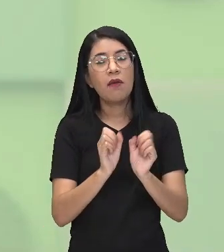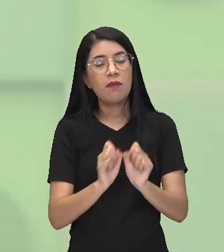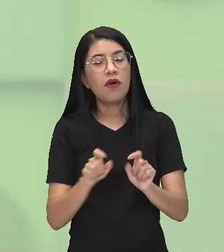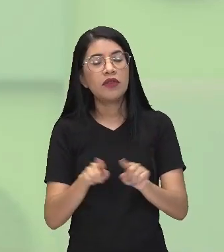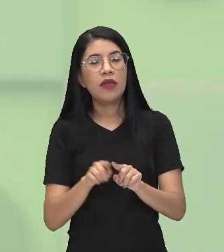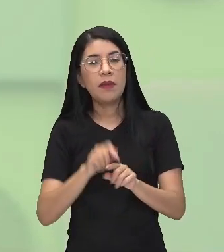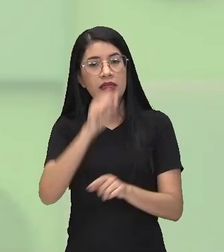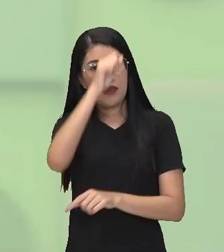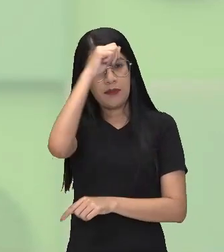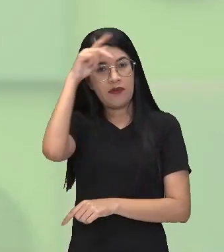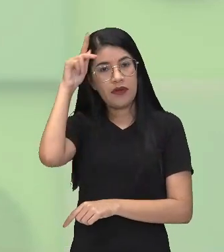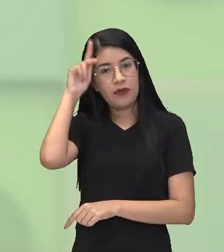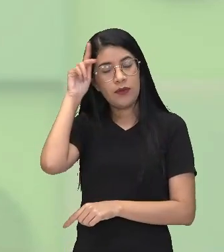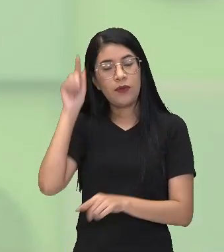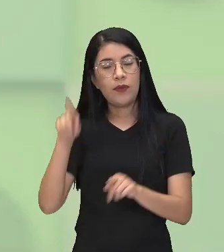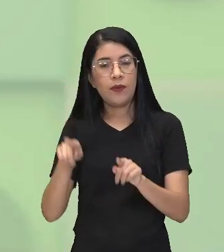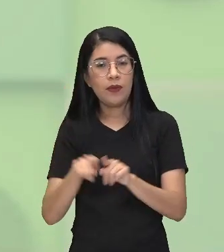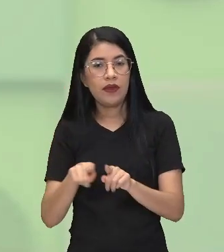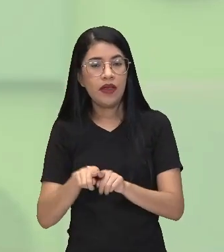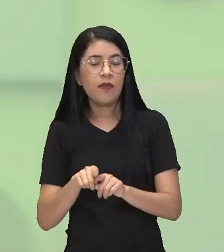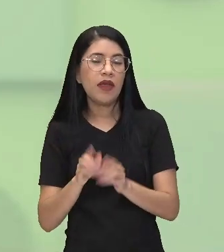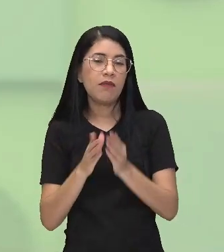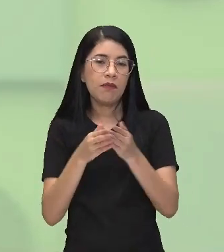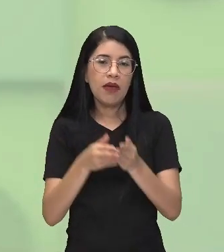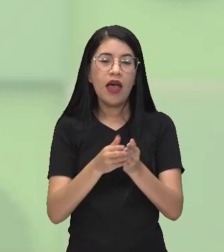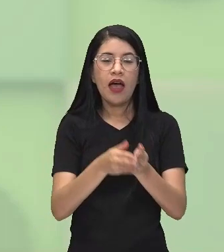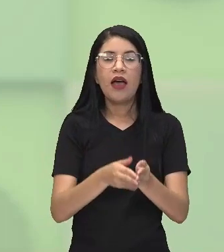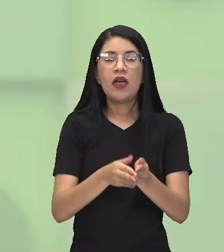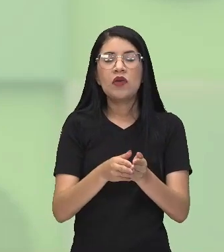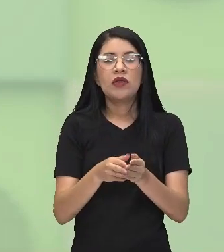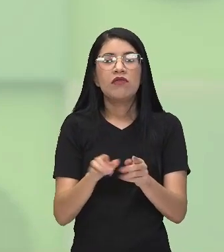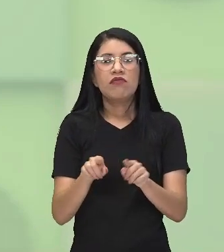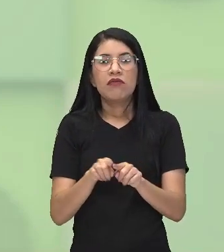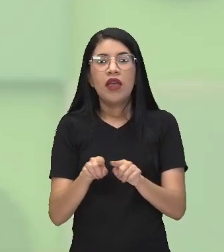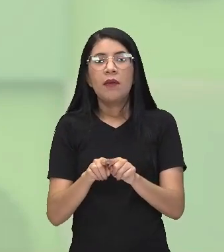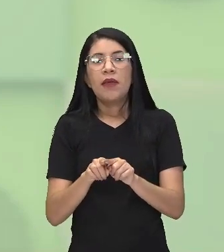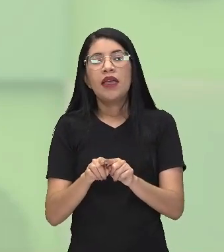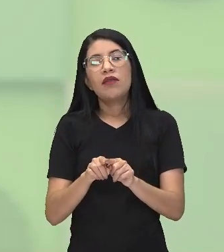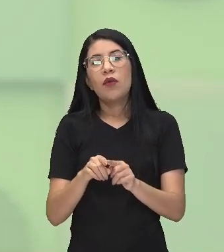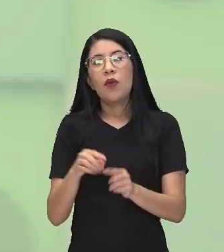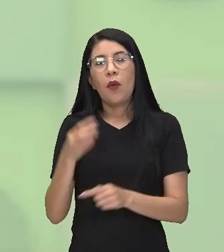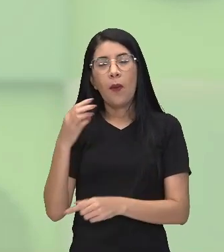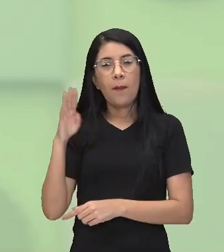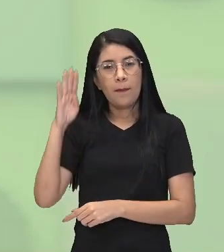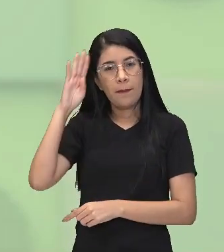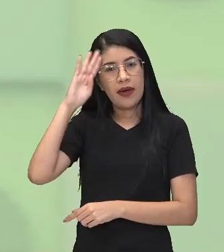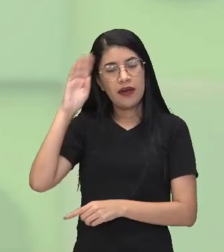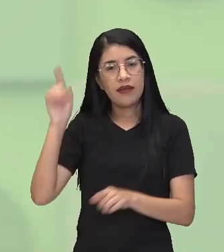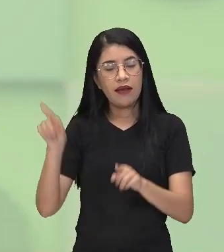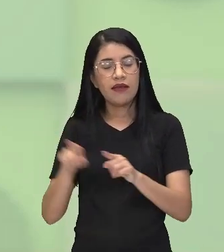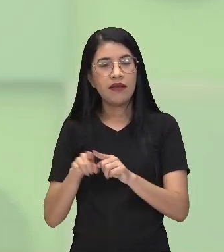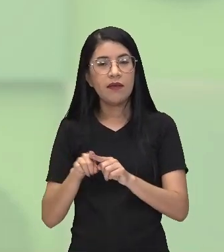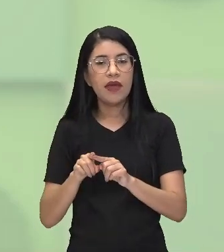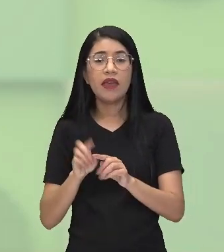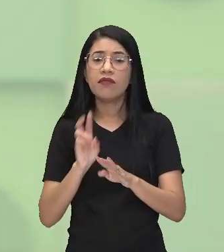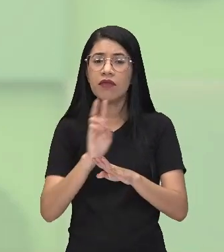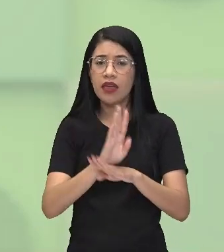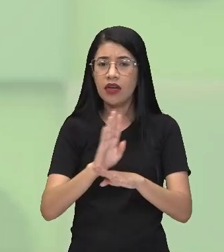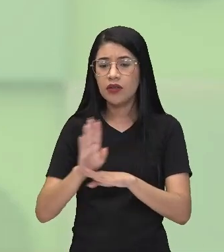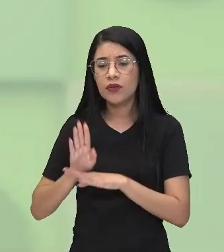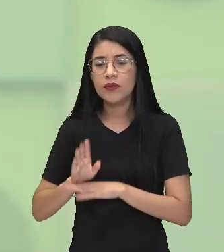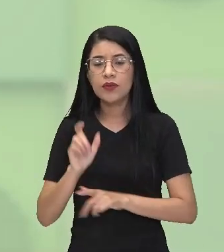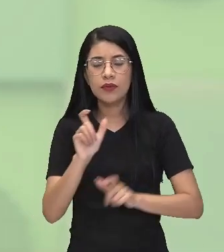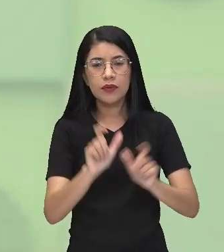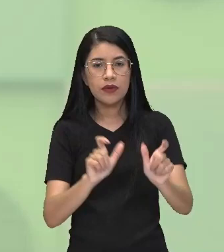e também barcos ou navios de serviços militares que também ajudam, né,